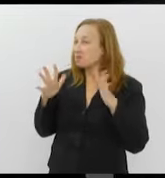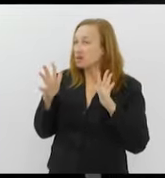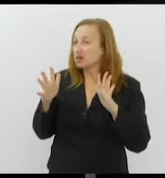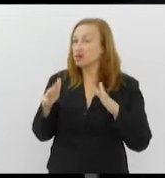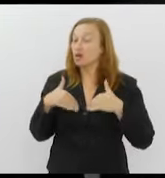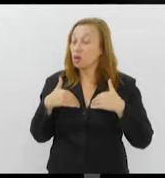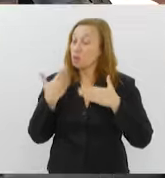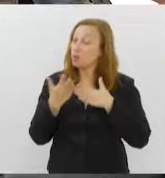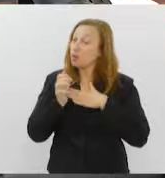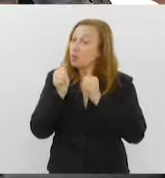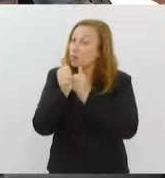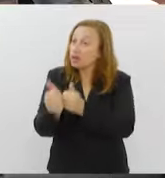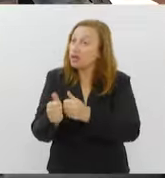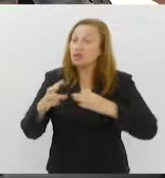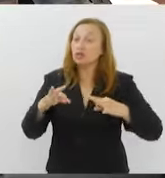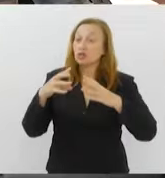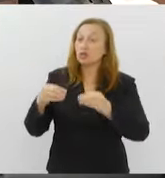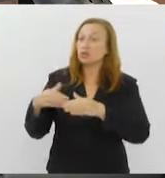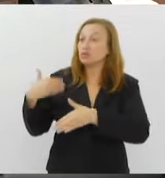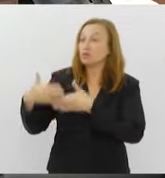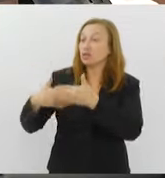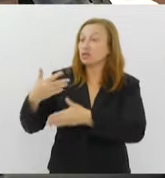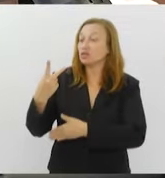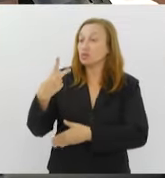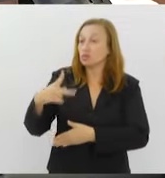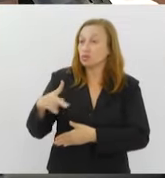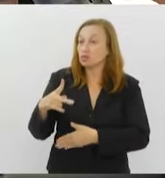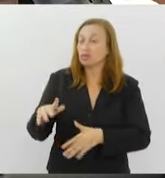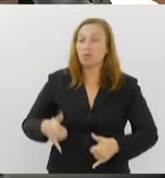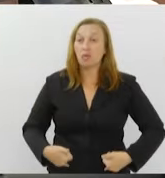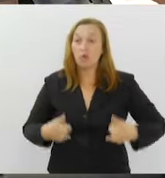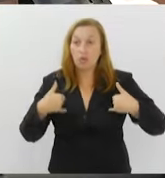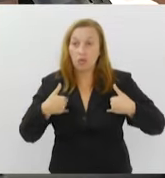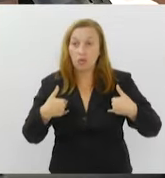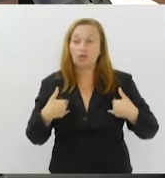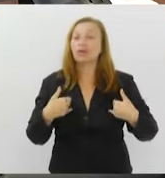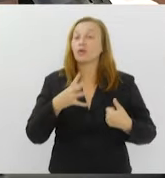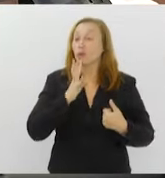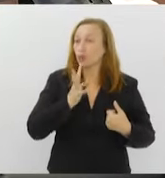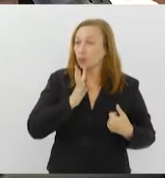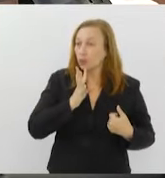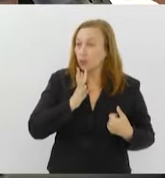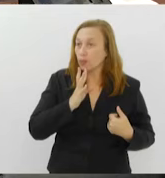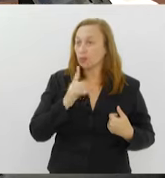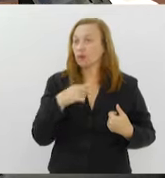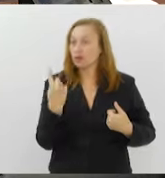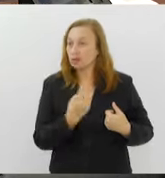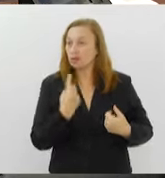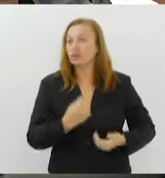que acompanhei toda essa sua trajetória, motivo de grande orgulho e reconhecimento para nós.